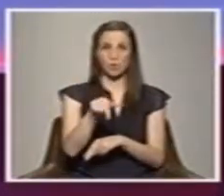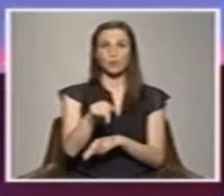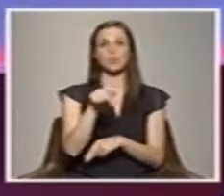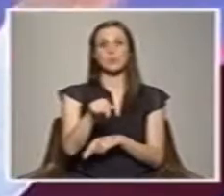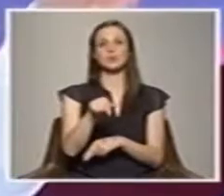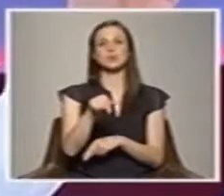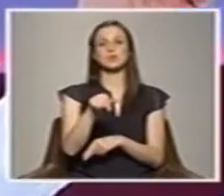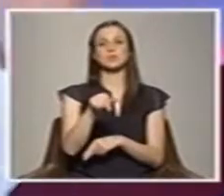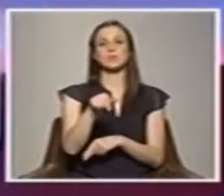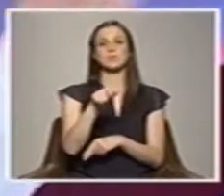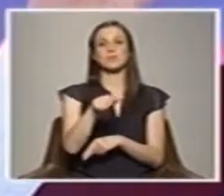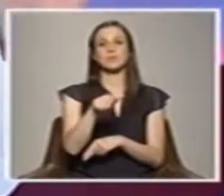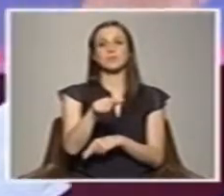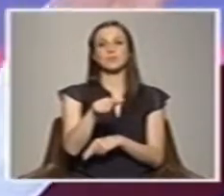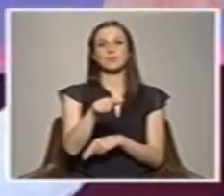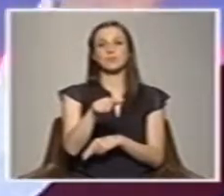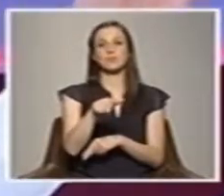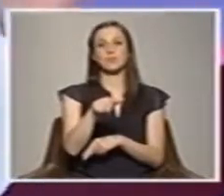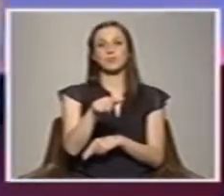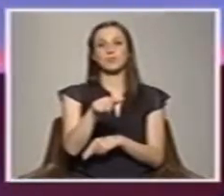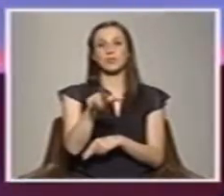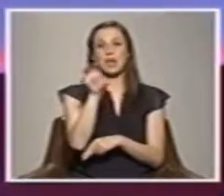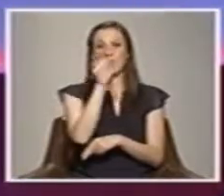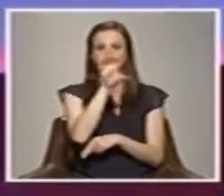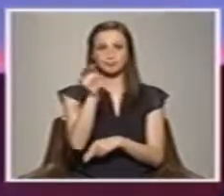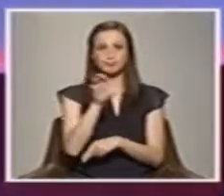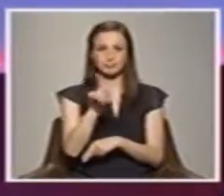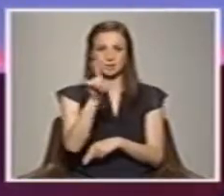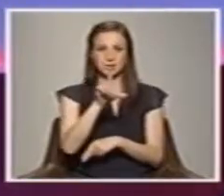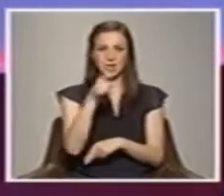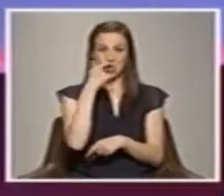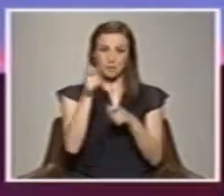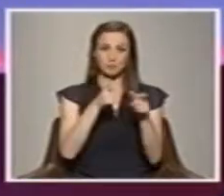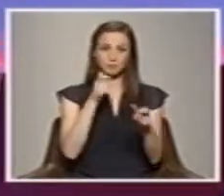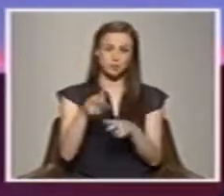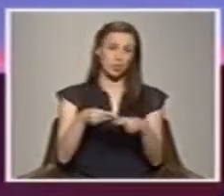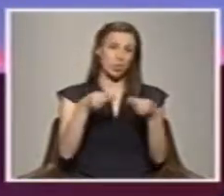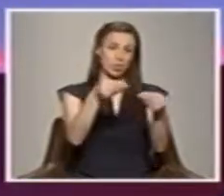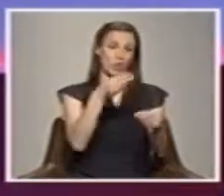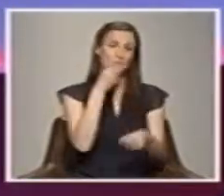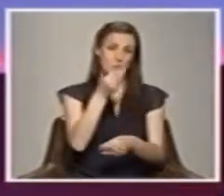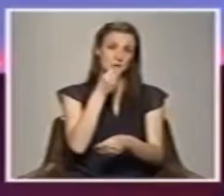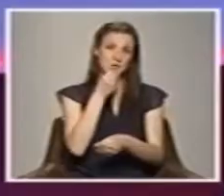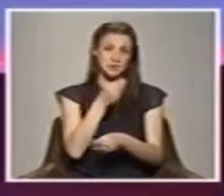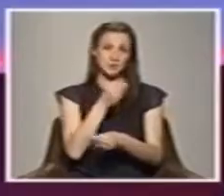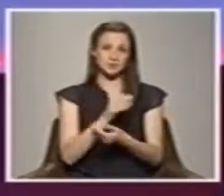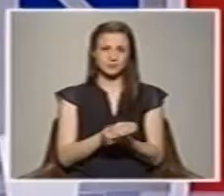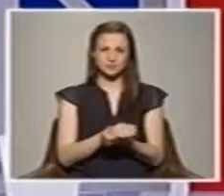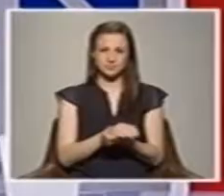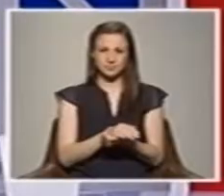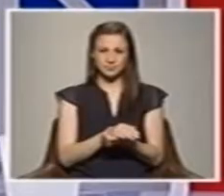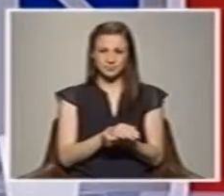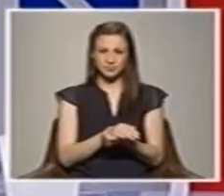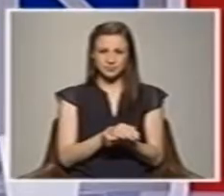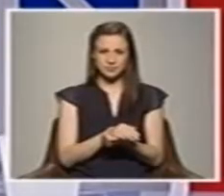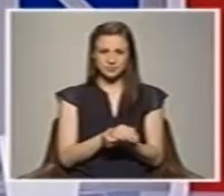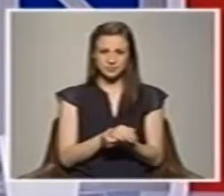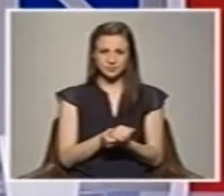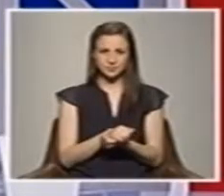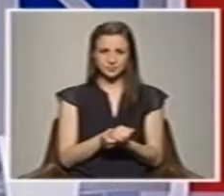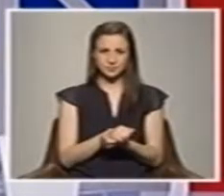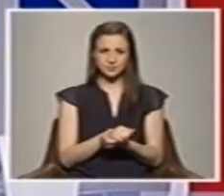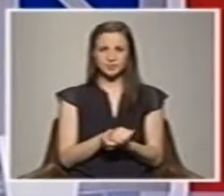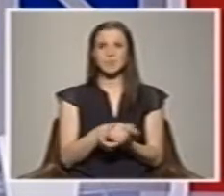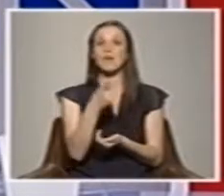com 12% ou 15% dos potenciais doadores. Mas a questão que a Maria Ribeiro levantava aqui era